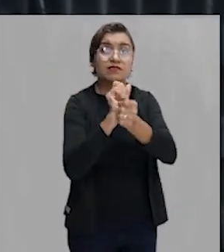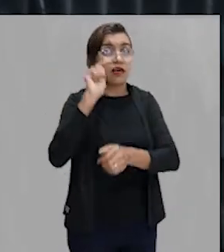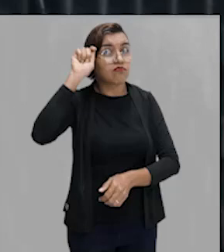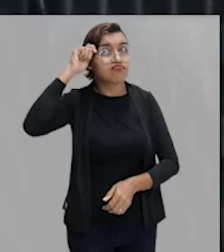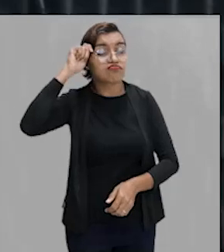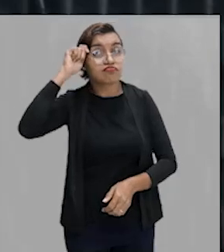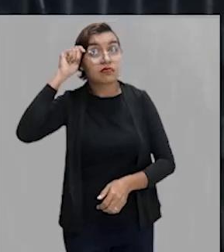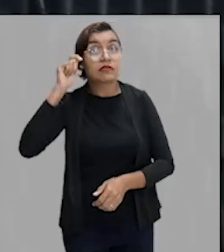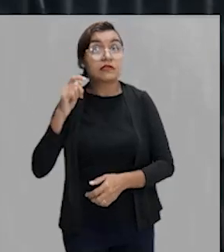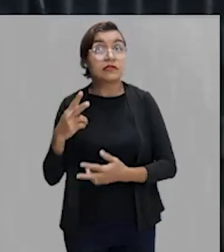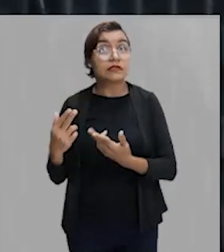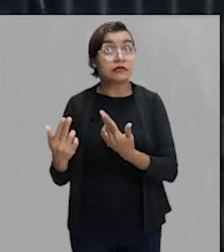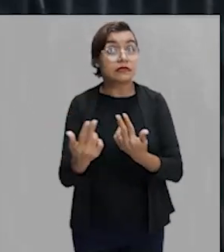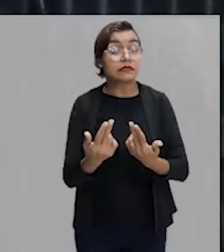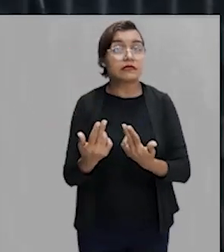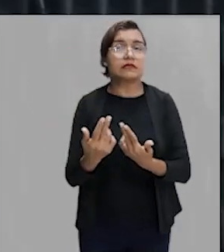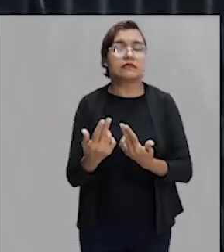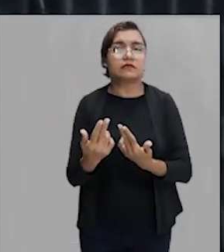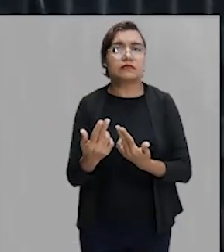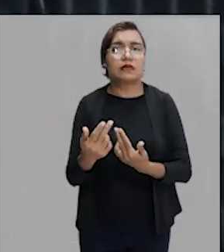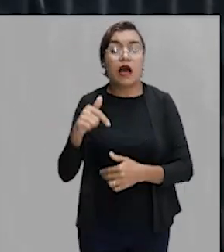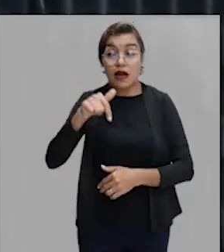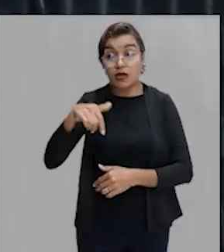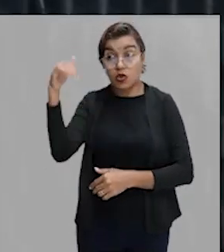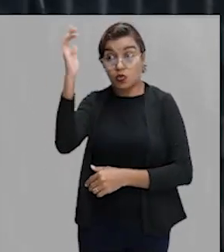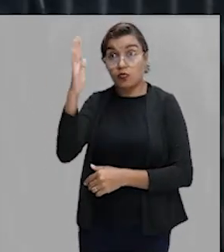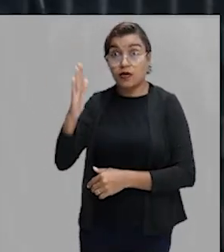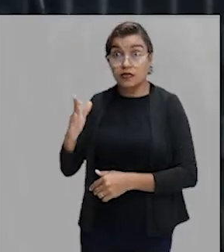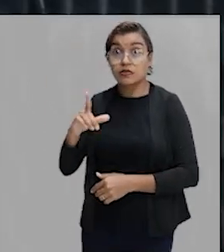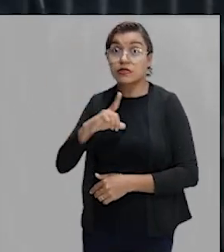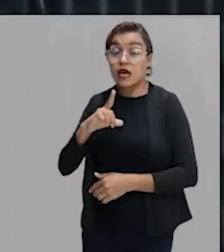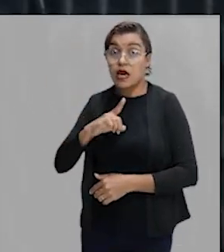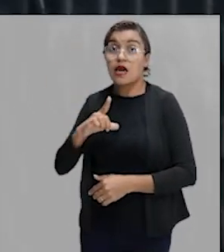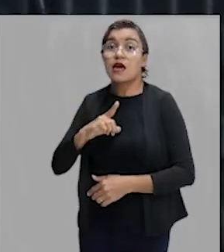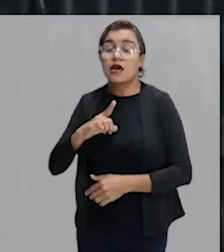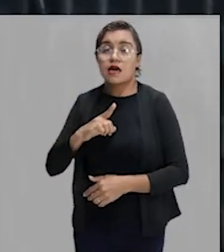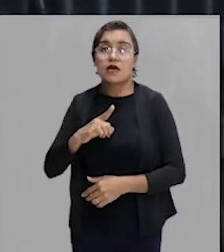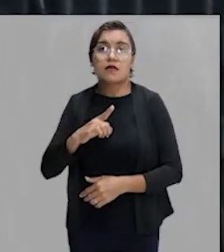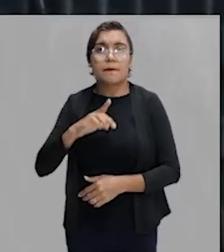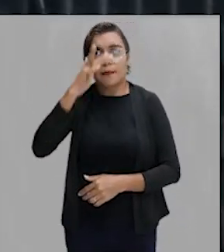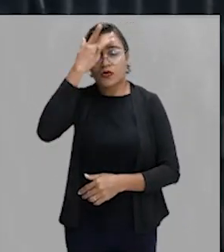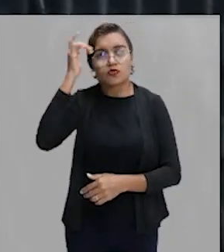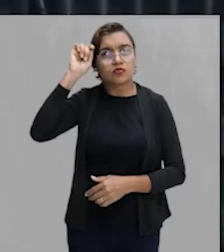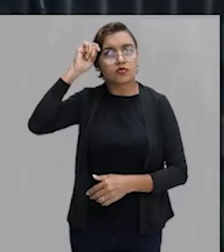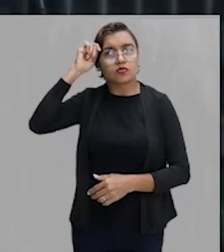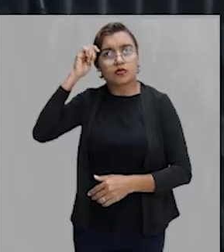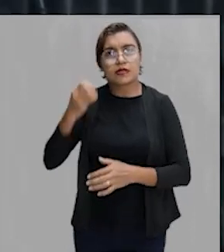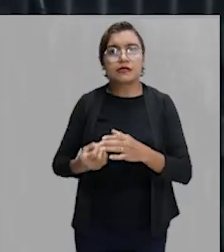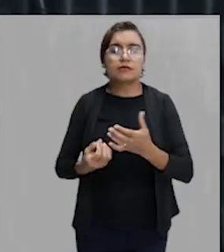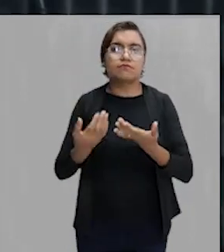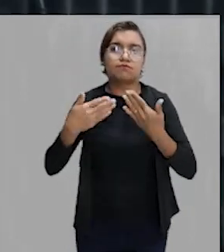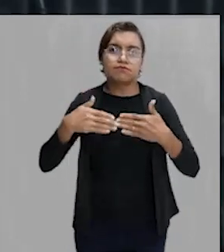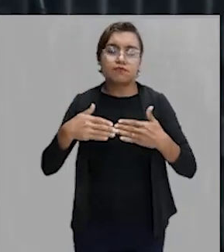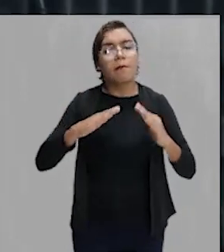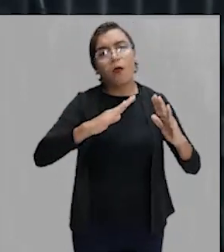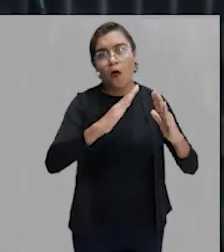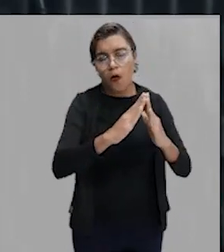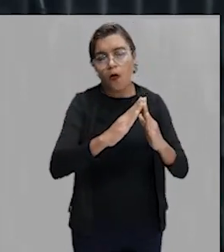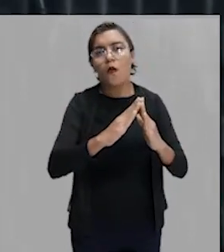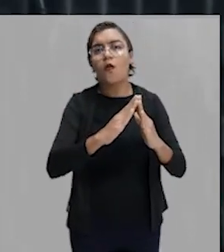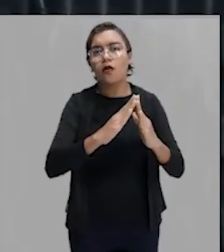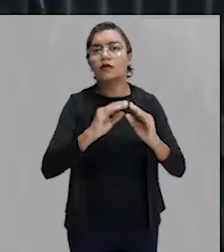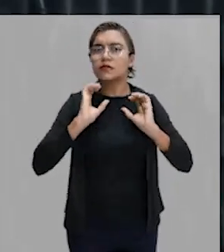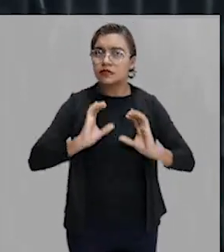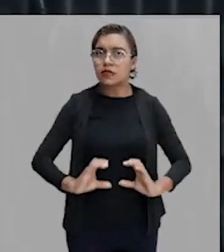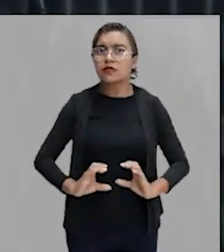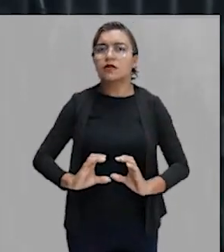tem muitos afro-americanos, né? Muitas pessoas que são descendentes de africanas que nasceram, que moram, que são cidadãos